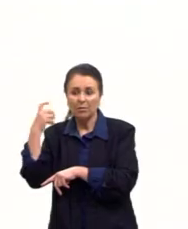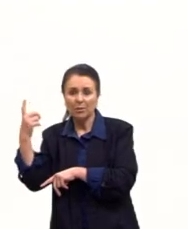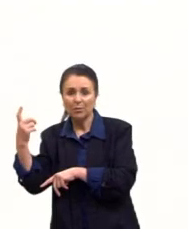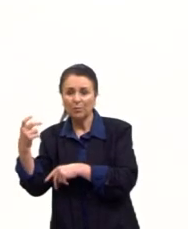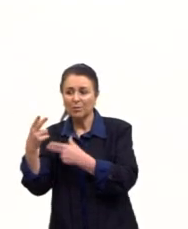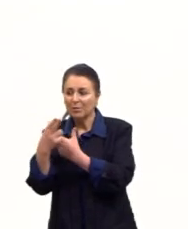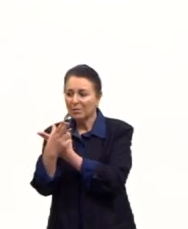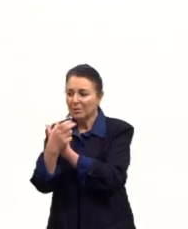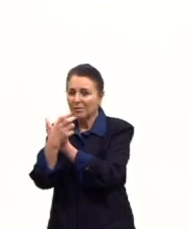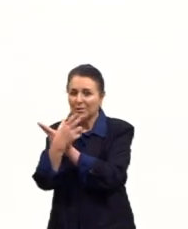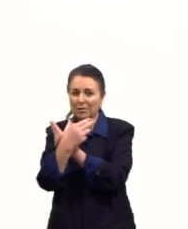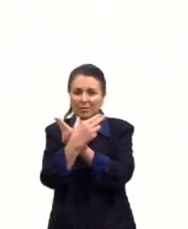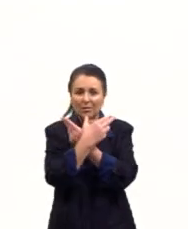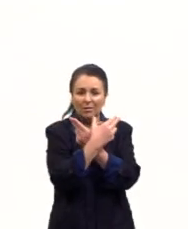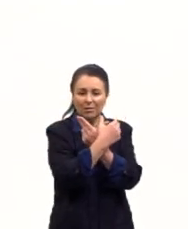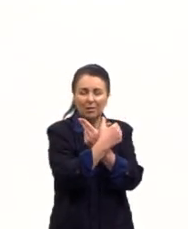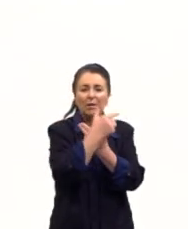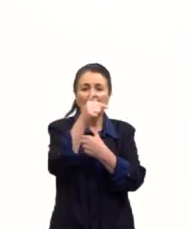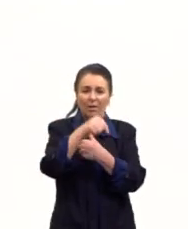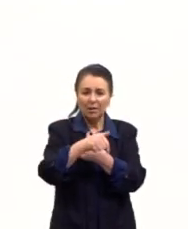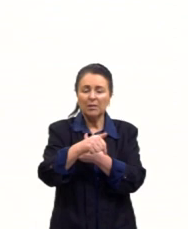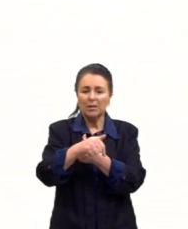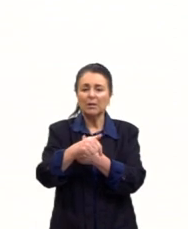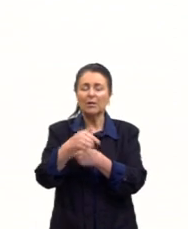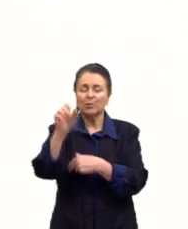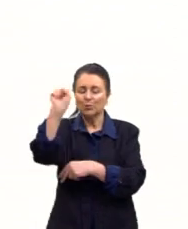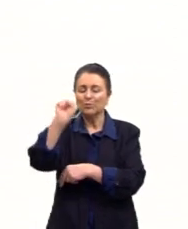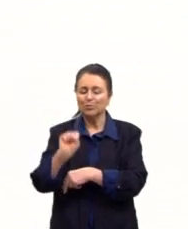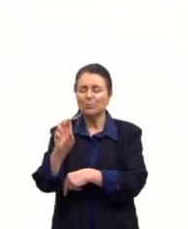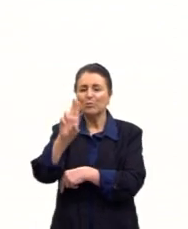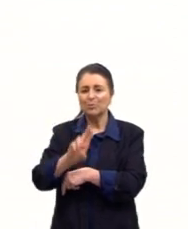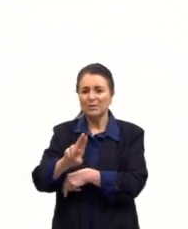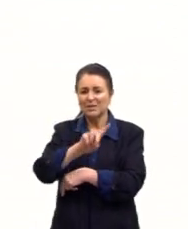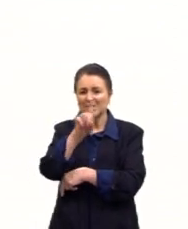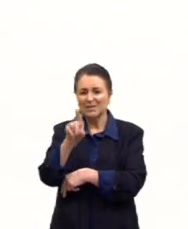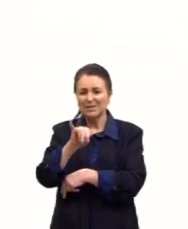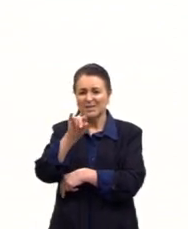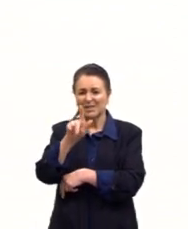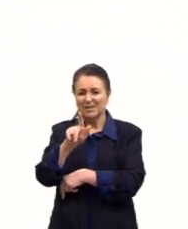Eu já vi algumas pessoas aqui no Sul se referirem como zig zig